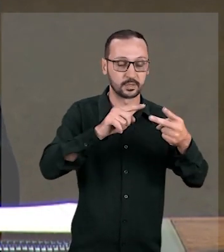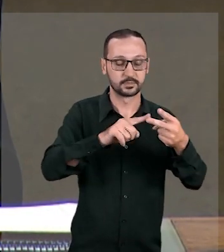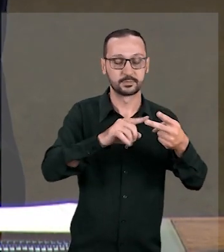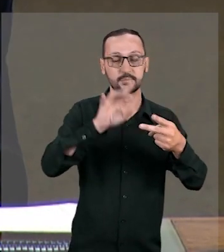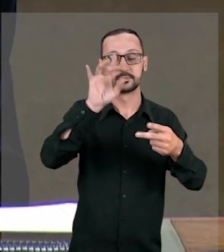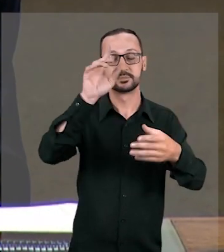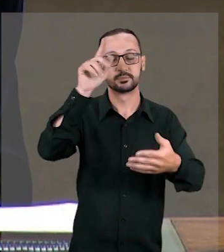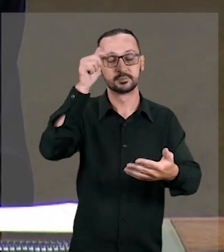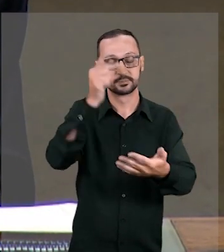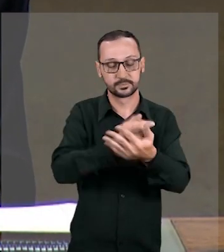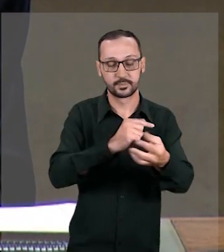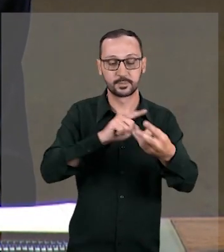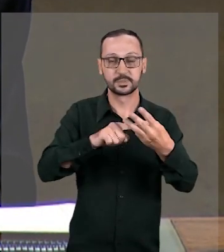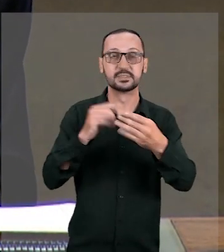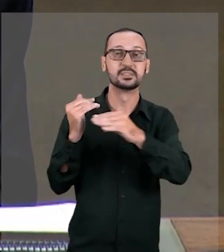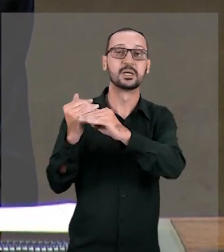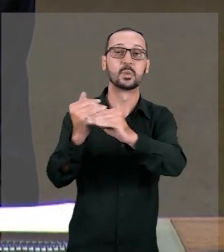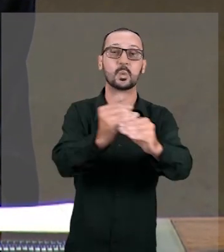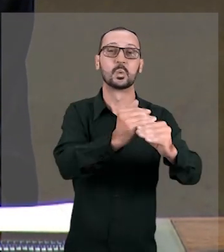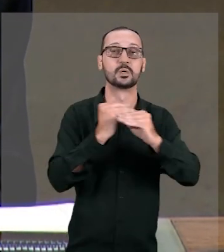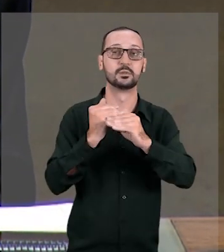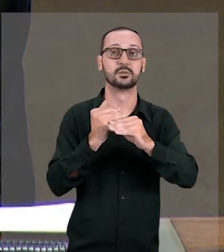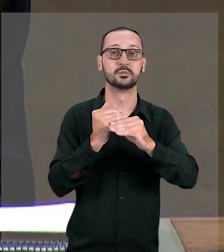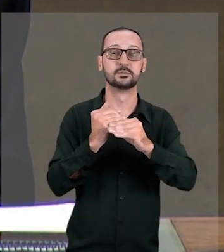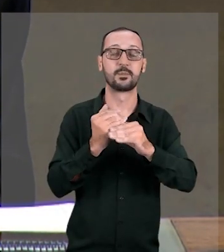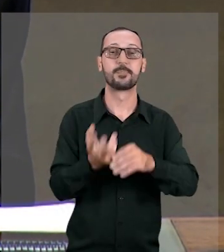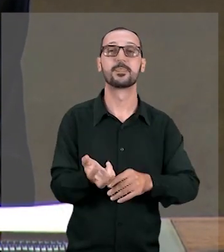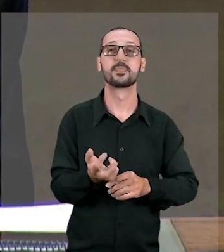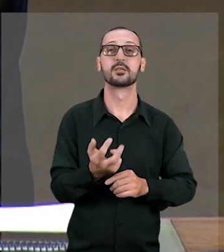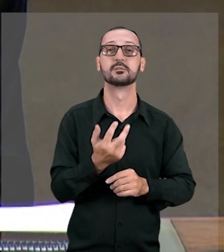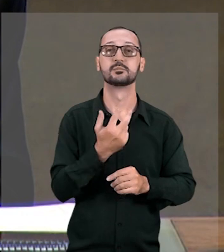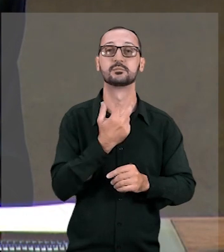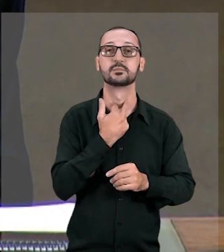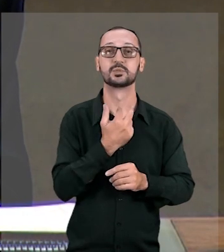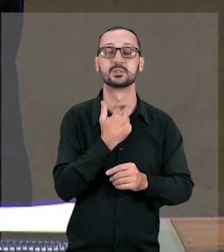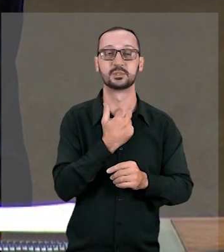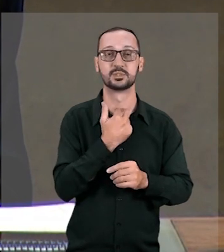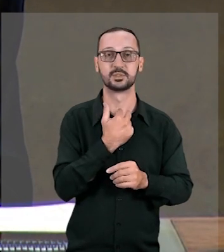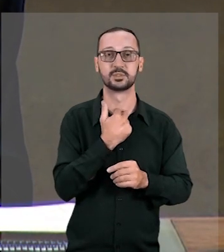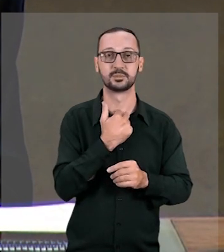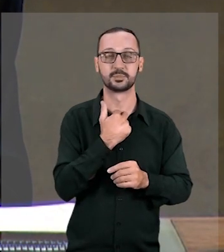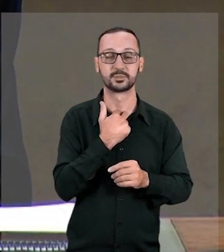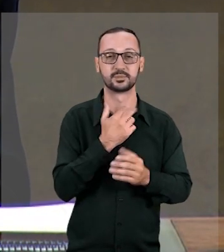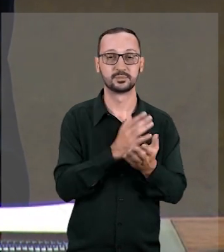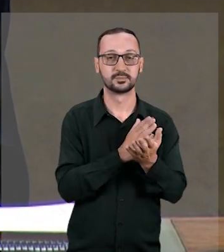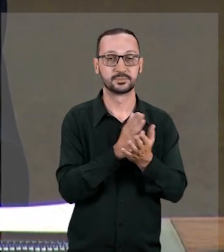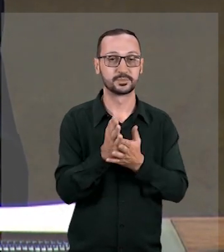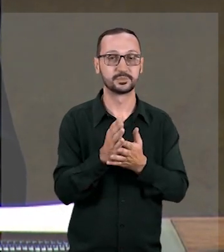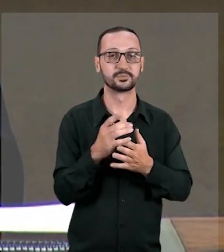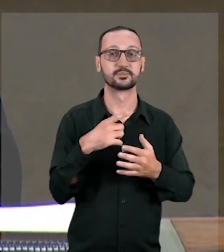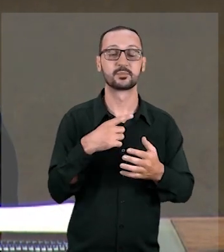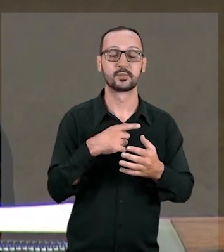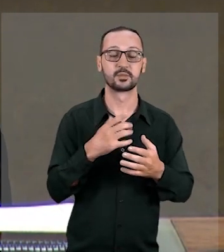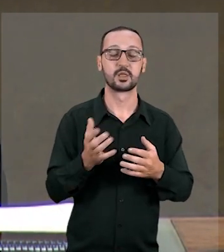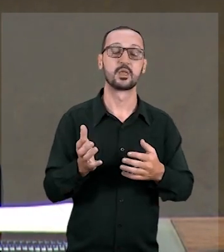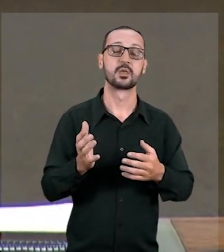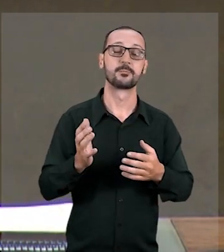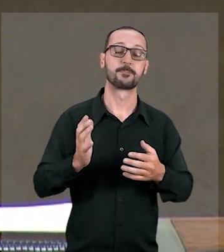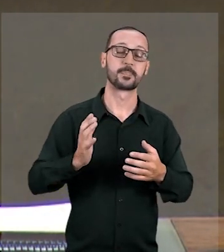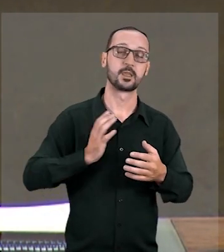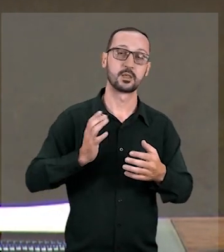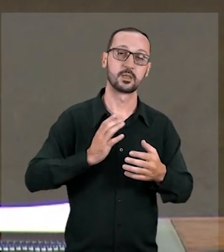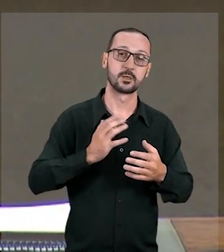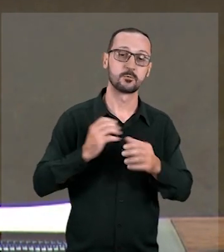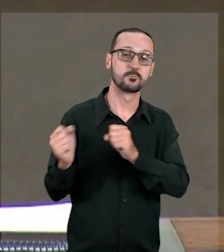tem que ser igualitário. Ele não pode desviar quando chega nos ricos e